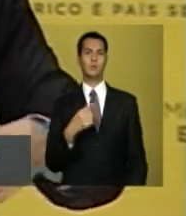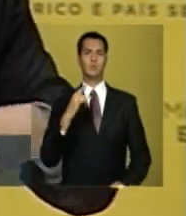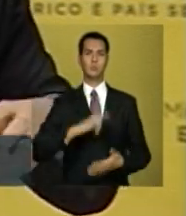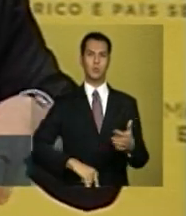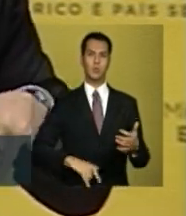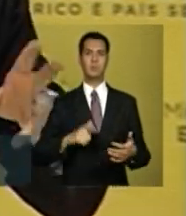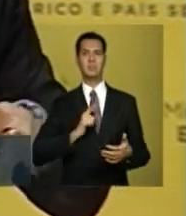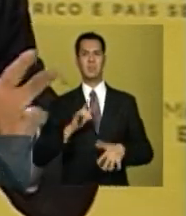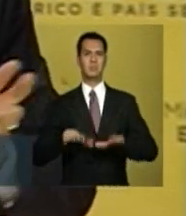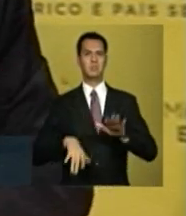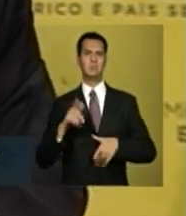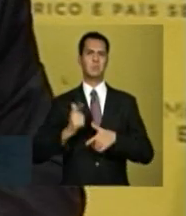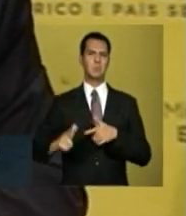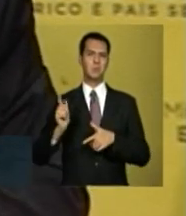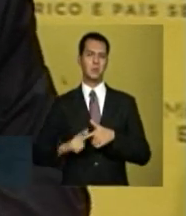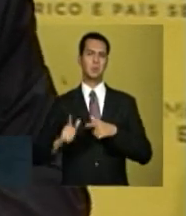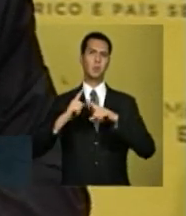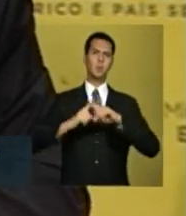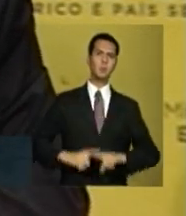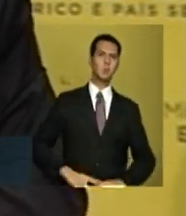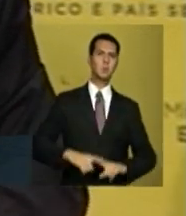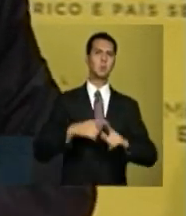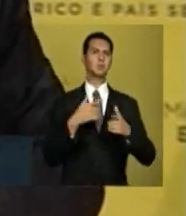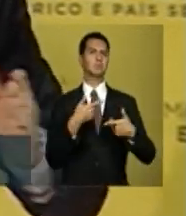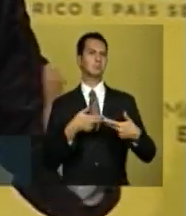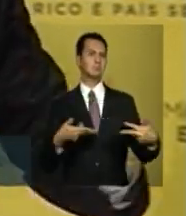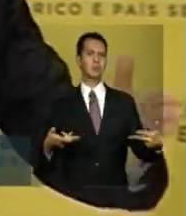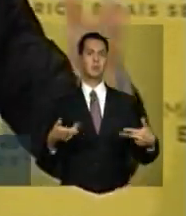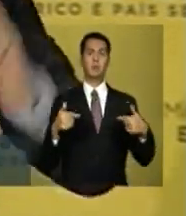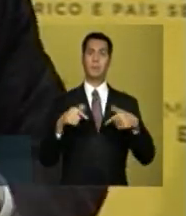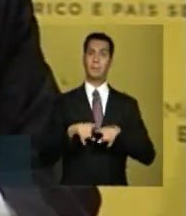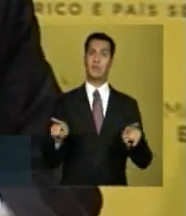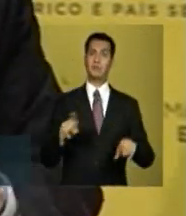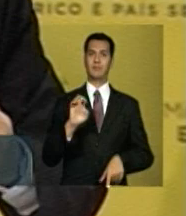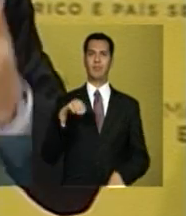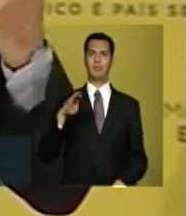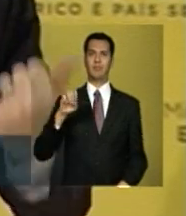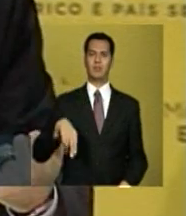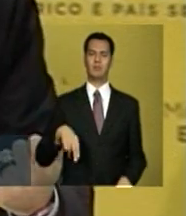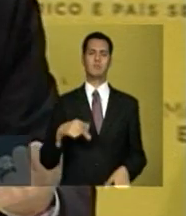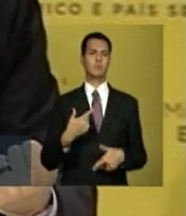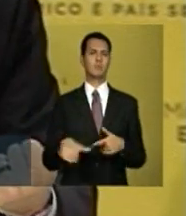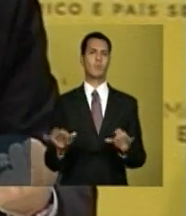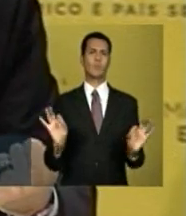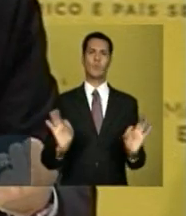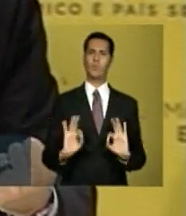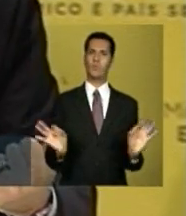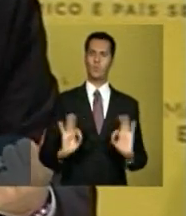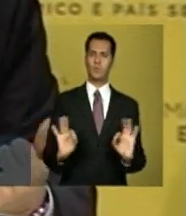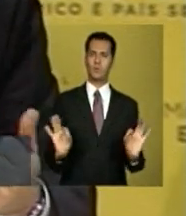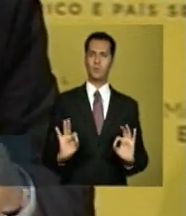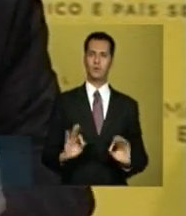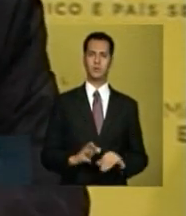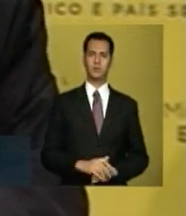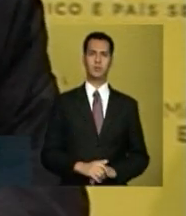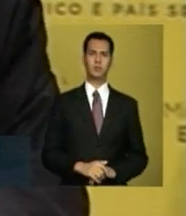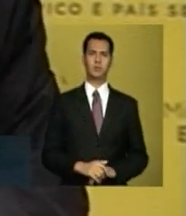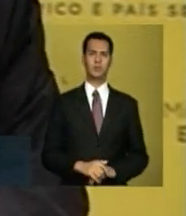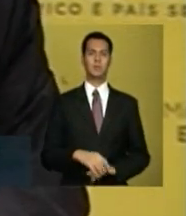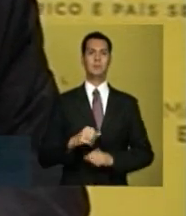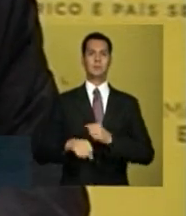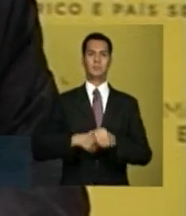gabarito de prova com problemas bastante sérios nós tivemos não tivemos nenhum problema apesar da complexidade logística esse ano